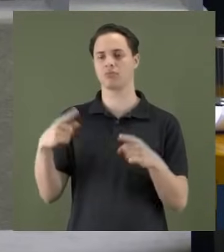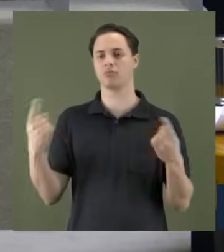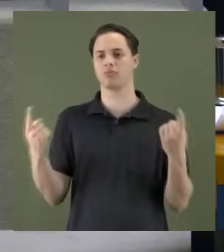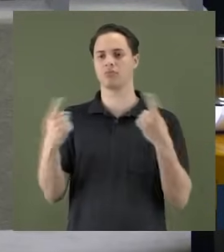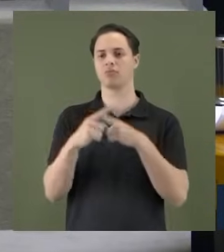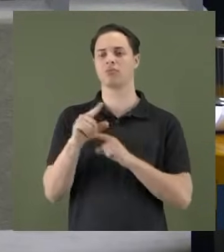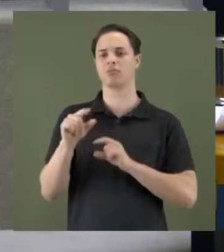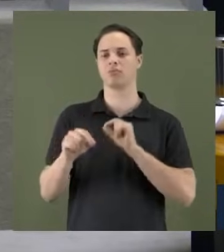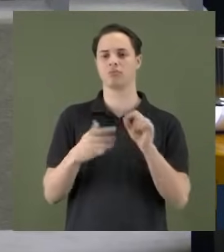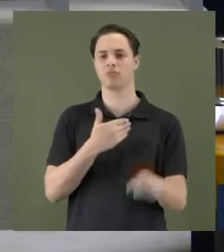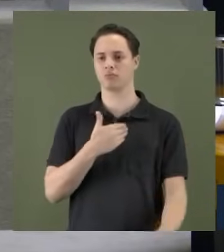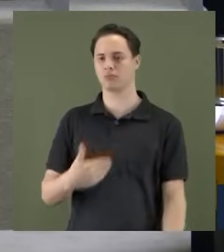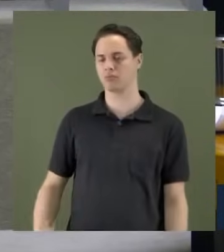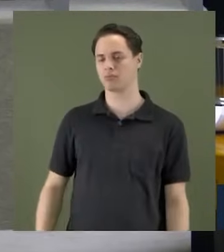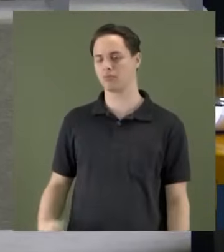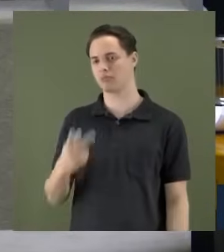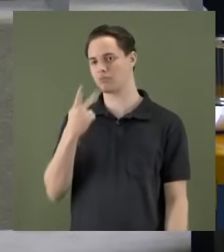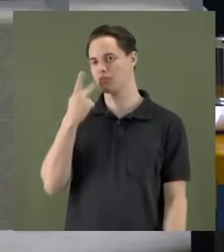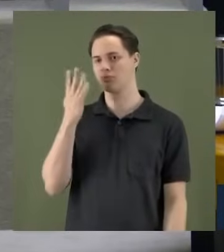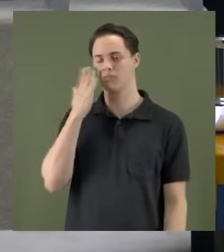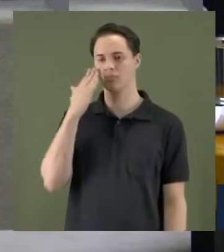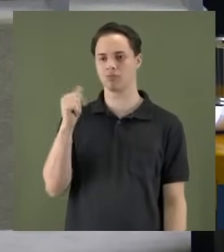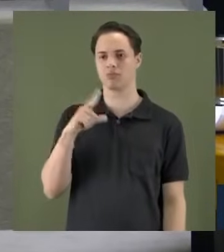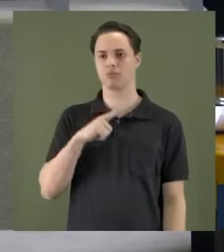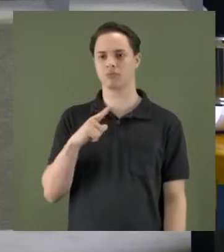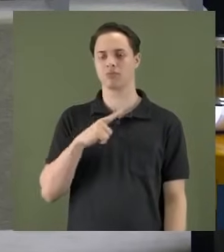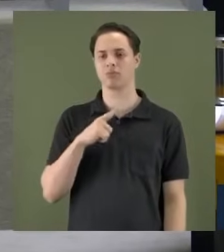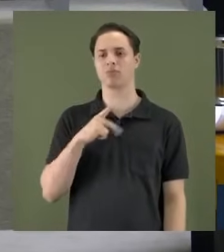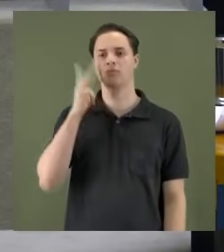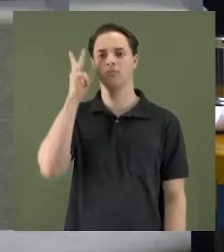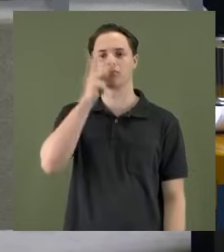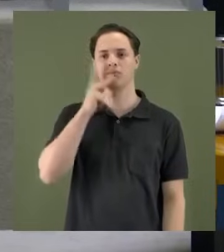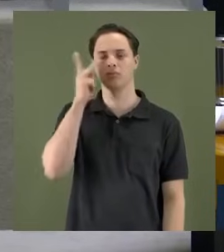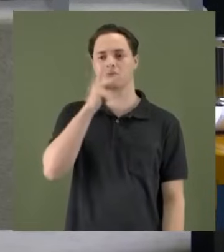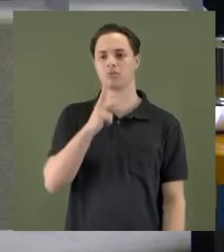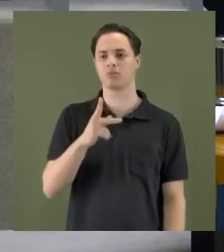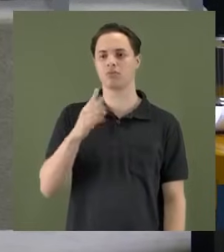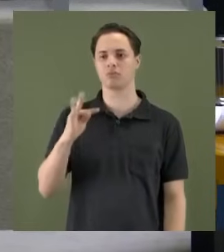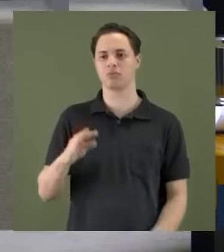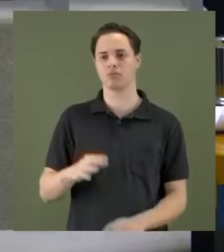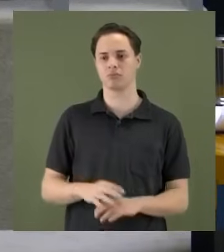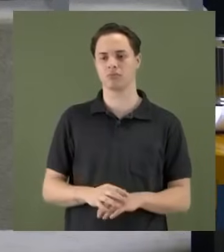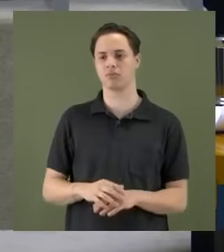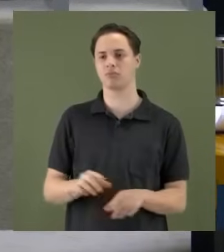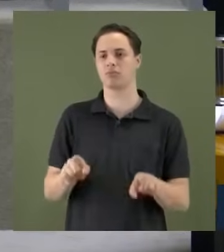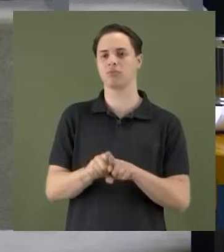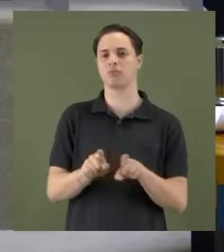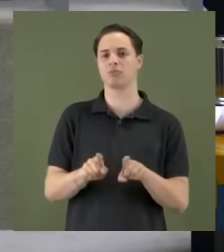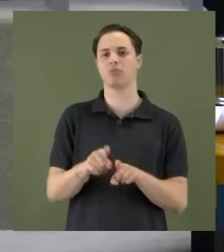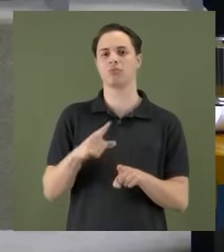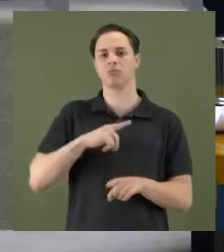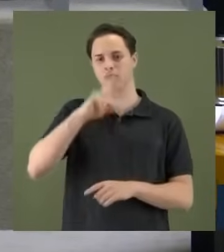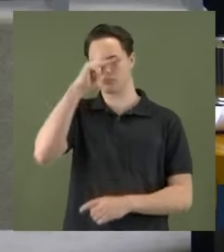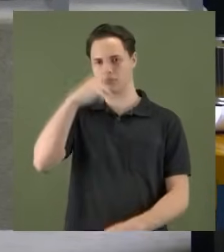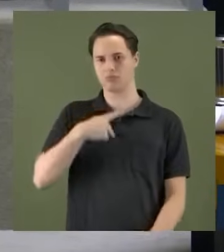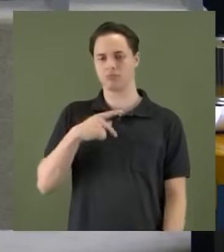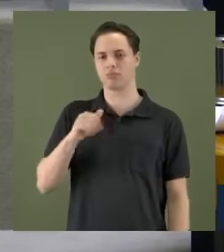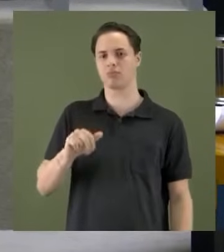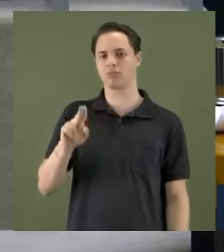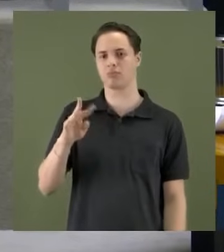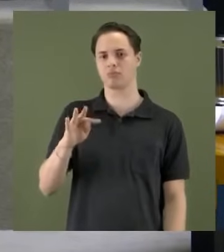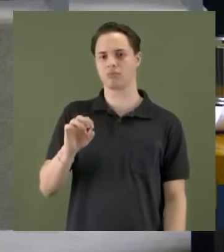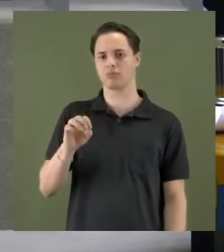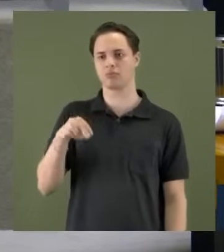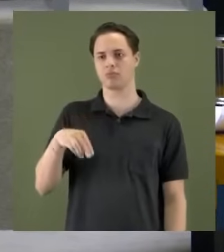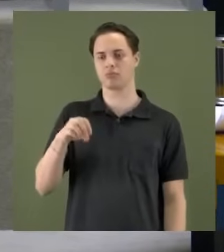o governo, é apesar da política do Partido dos Trabalhadores, que agride a autonomia do Banco Central, que